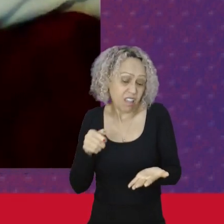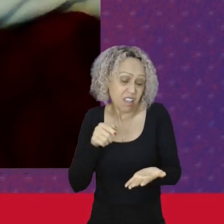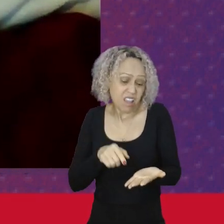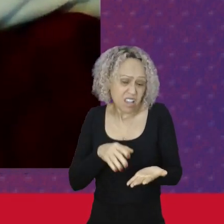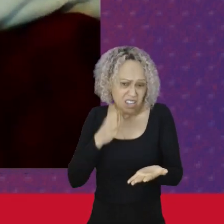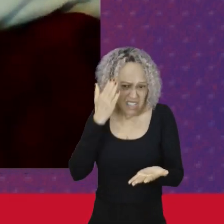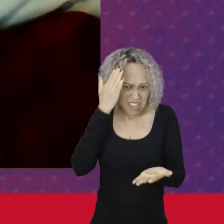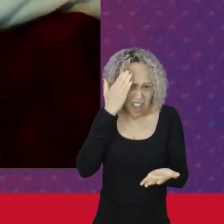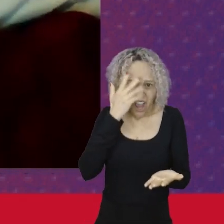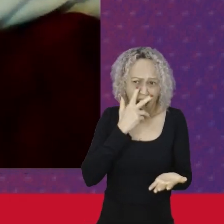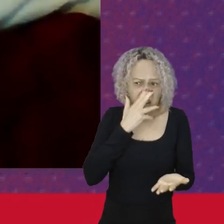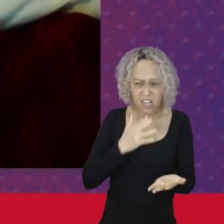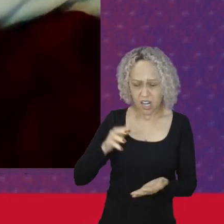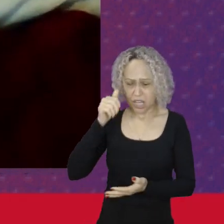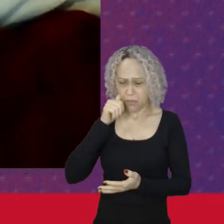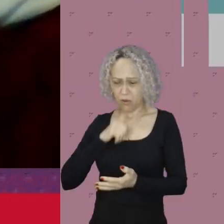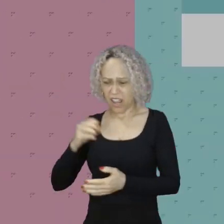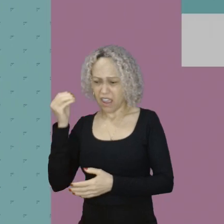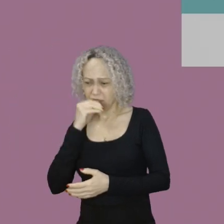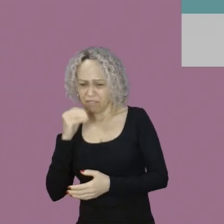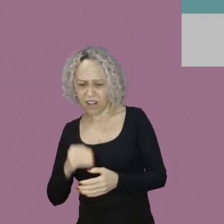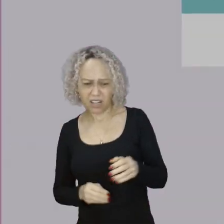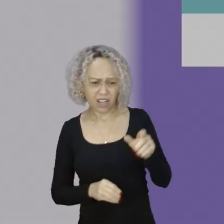política dessa condição do homem.